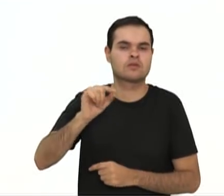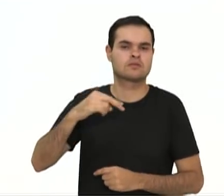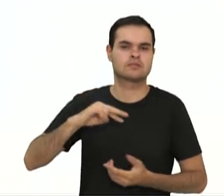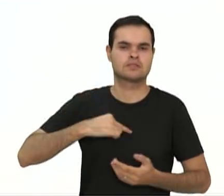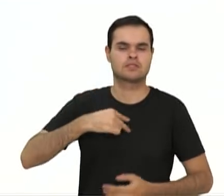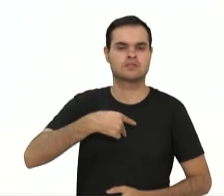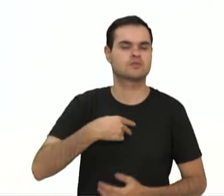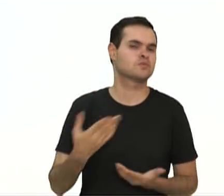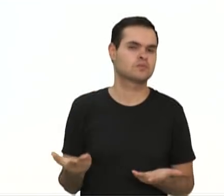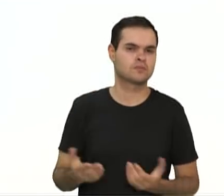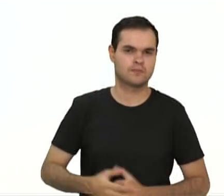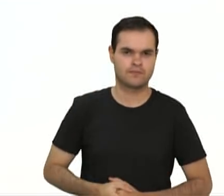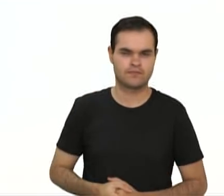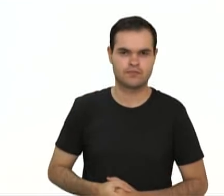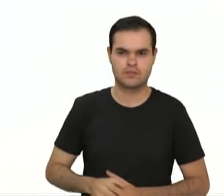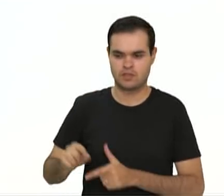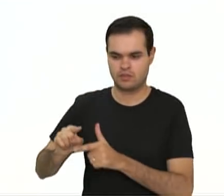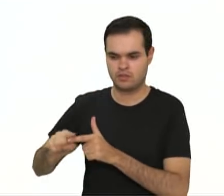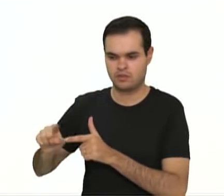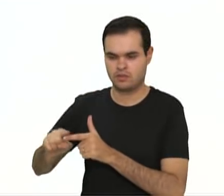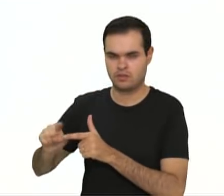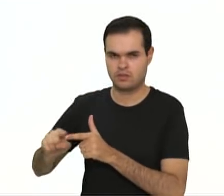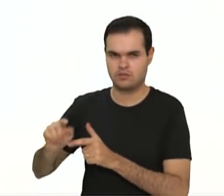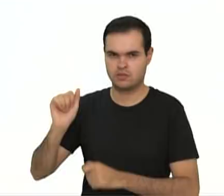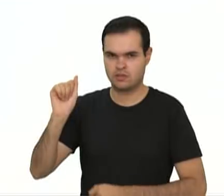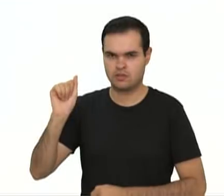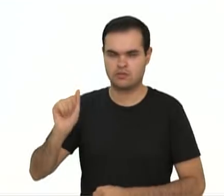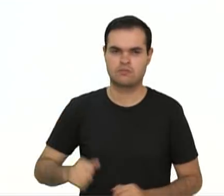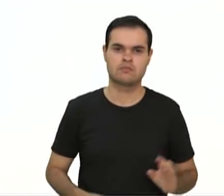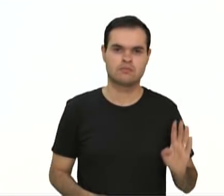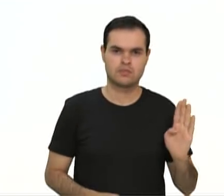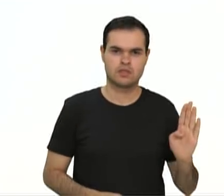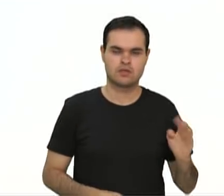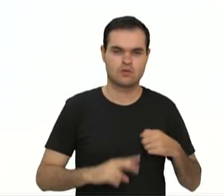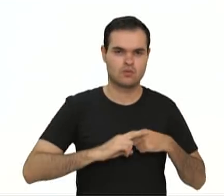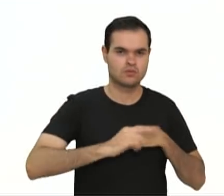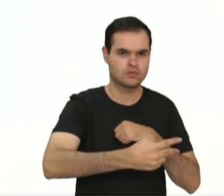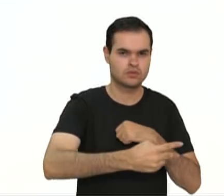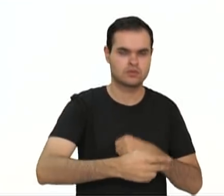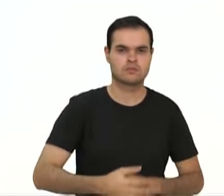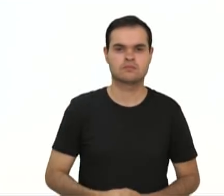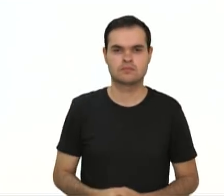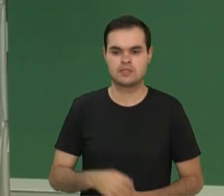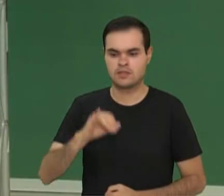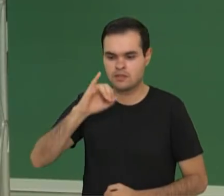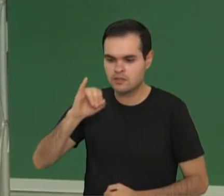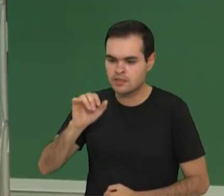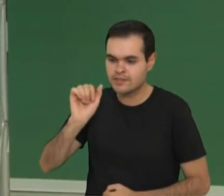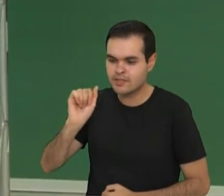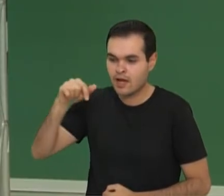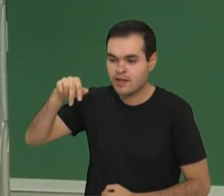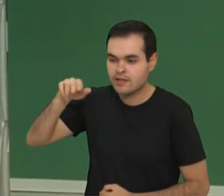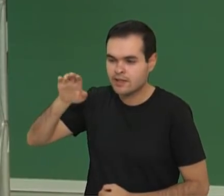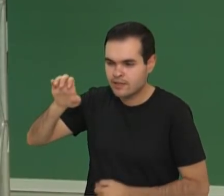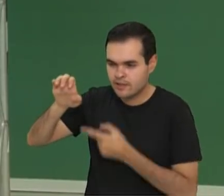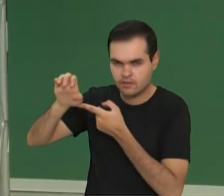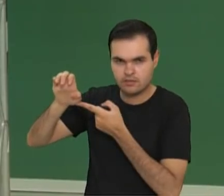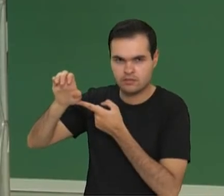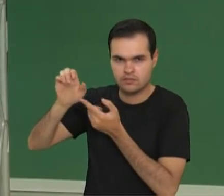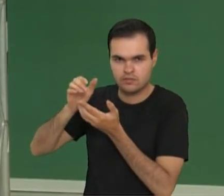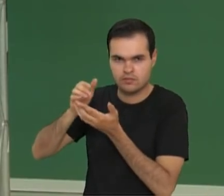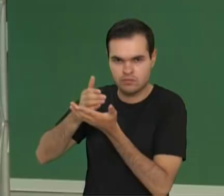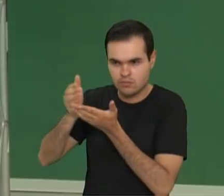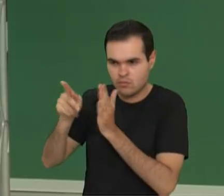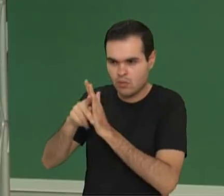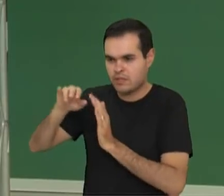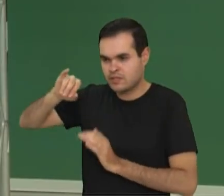de causa, letra A, ou letra B, consequência. Esse já que, essa expressão, essa locução